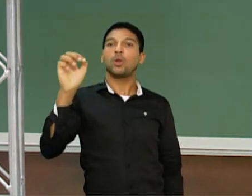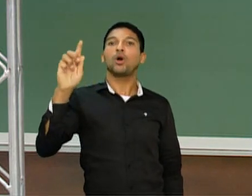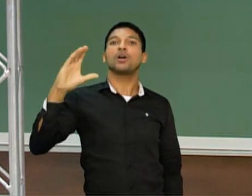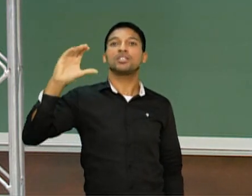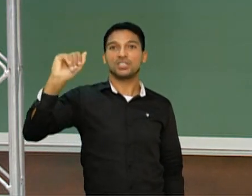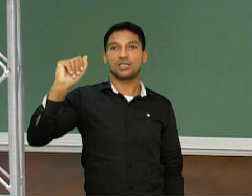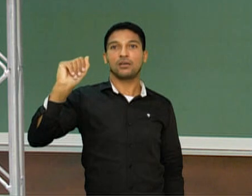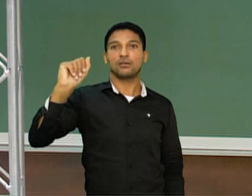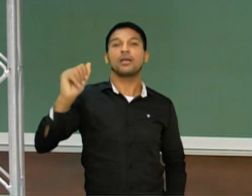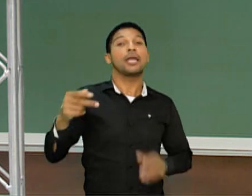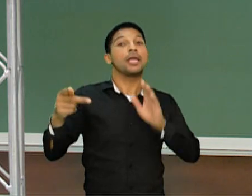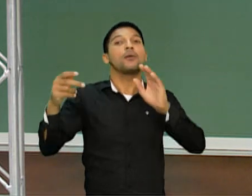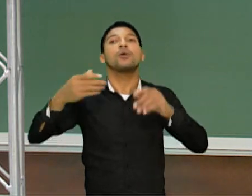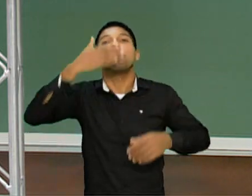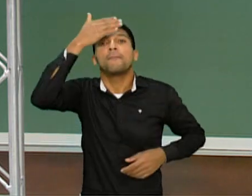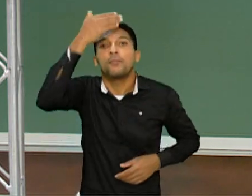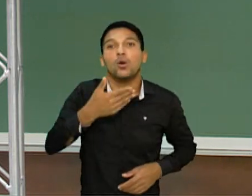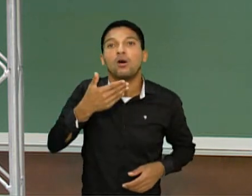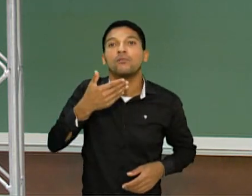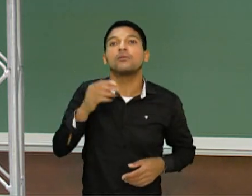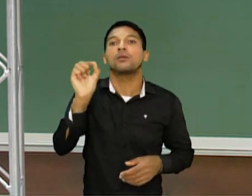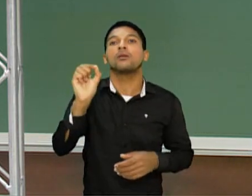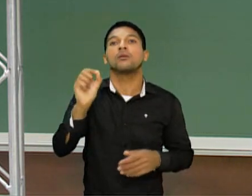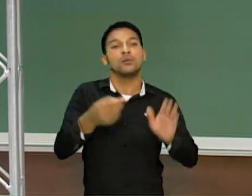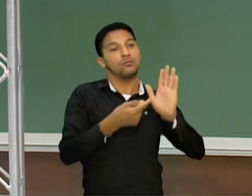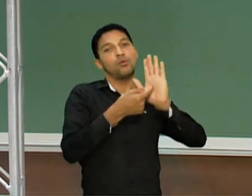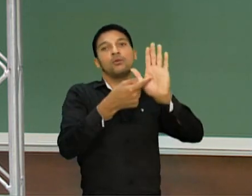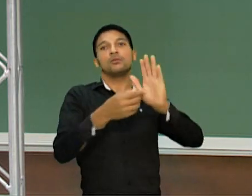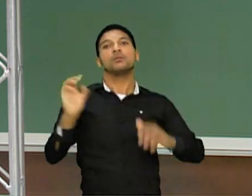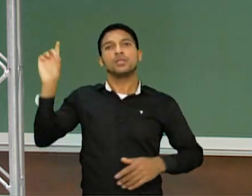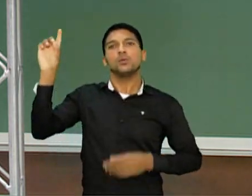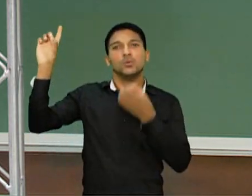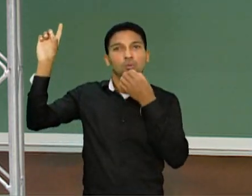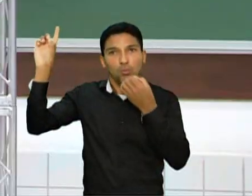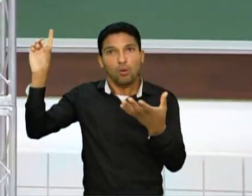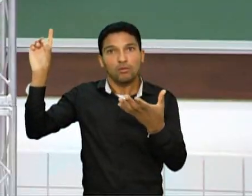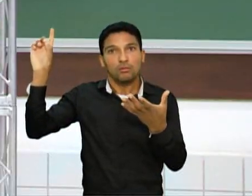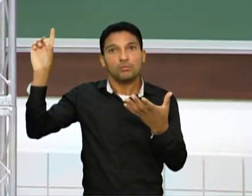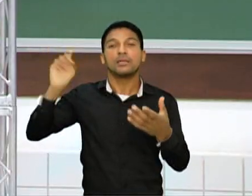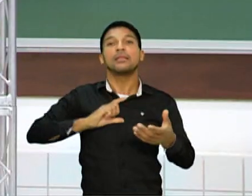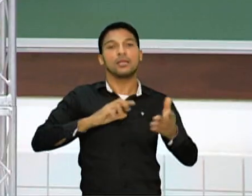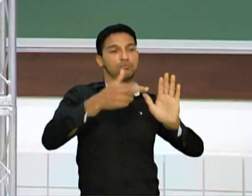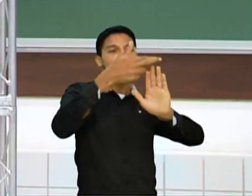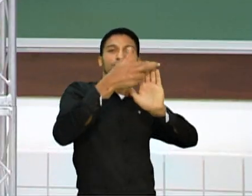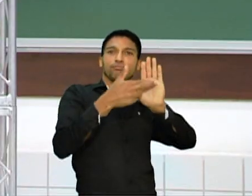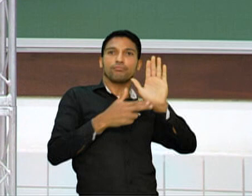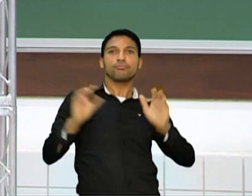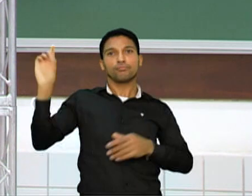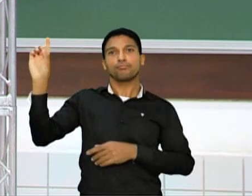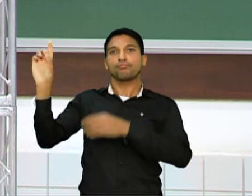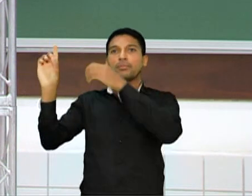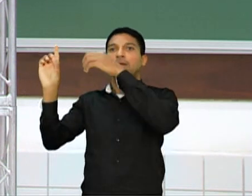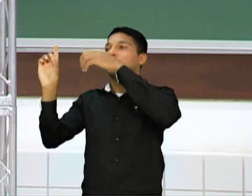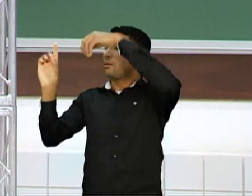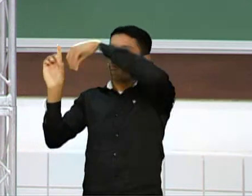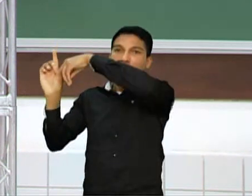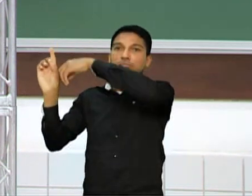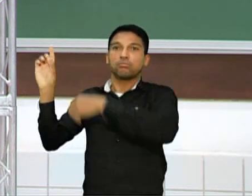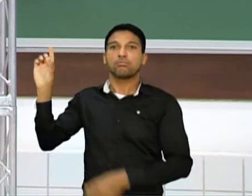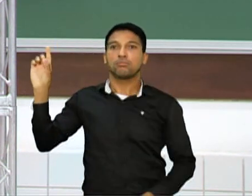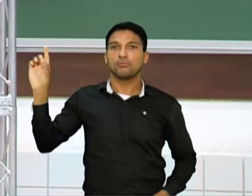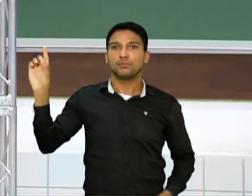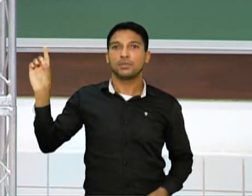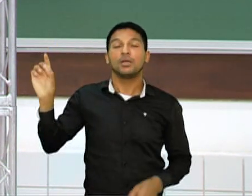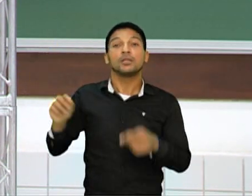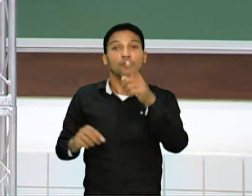Deus bom e é com todos aqueles critérios. Então, a partir do momento que eu chego à conclusão de que se Deus